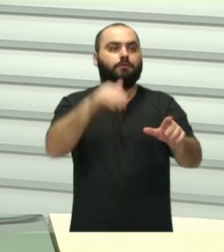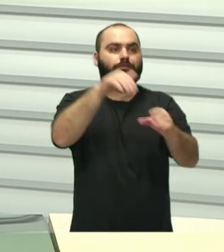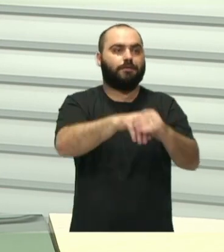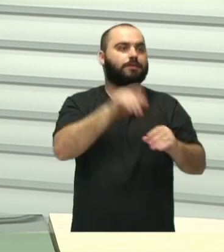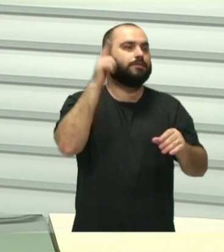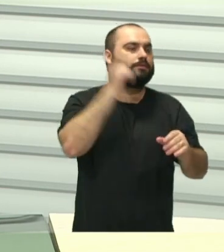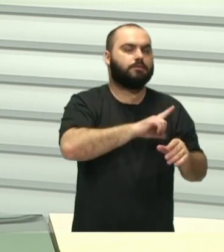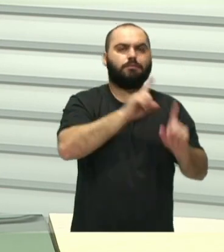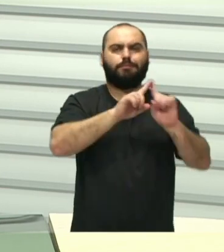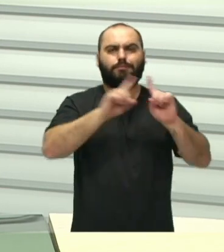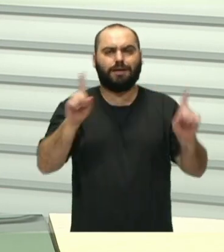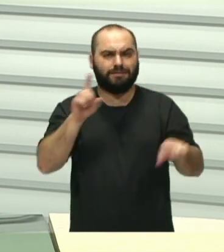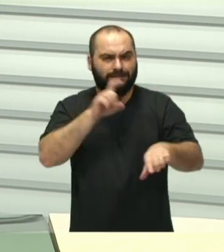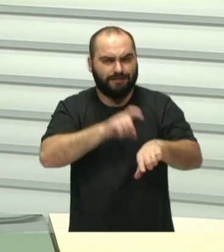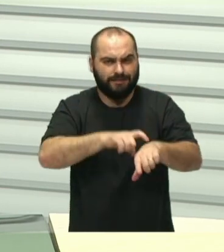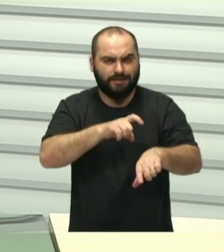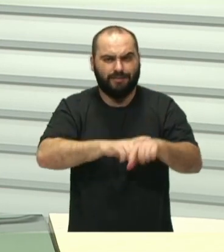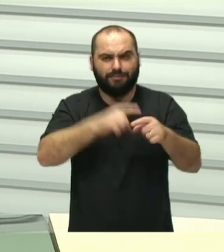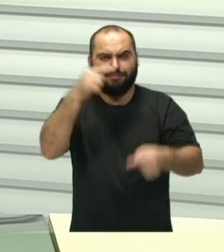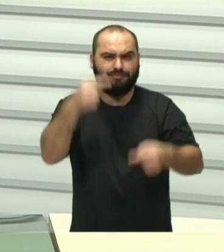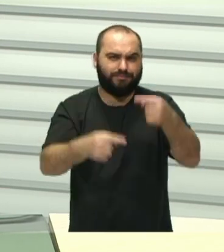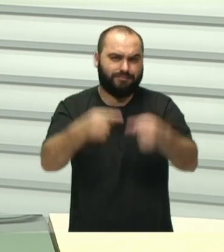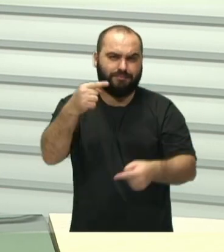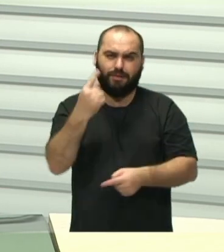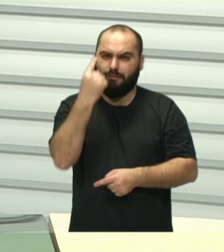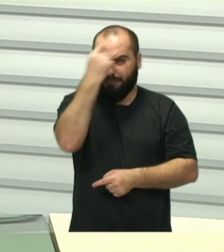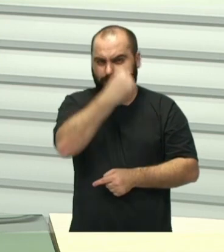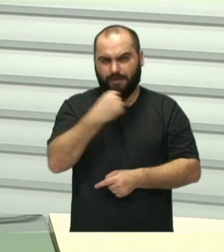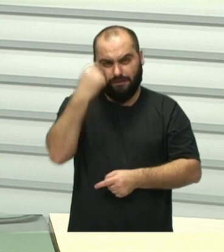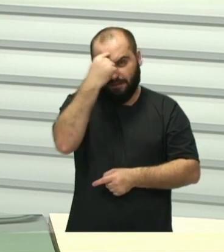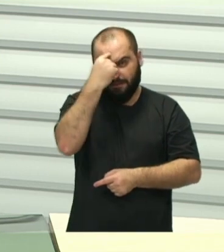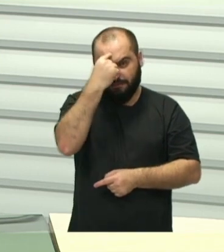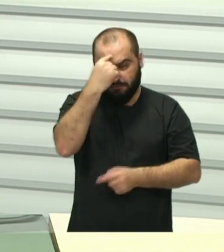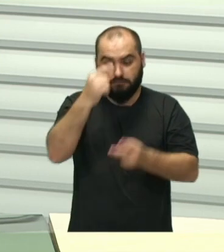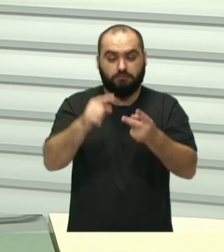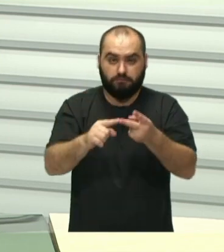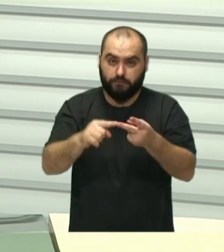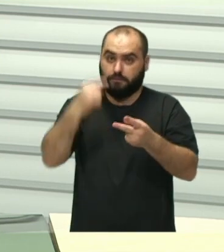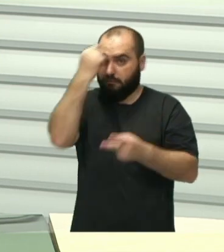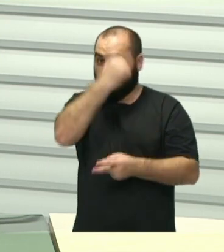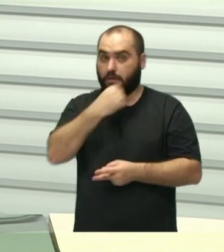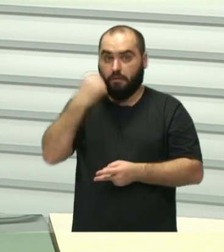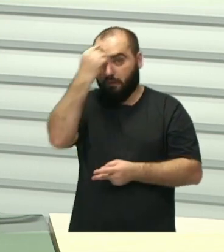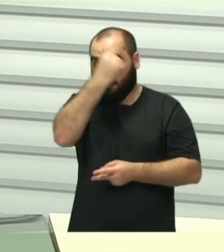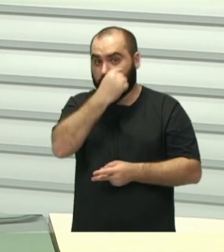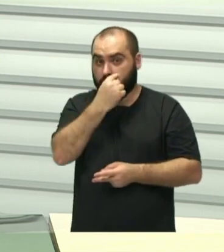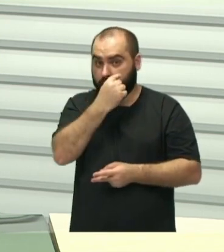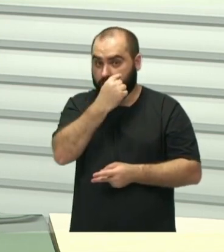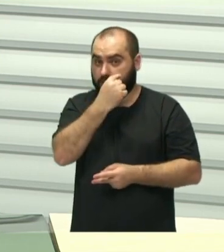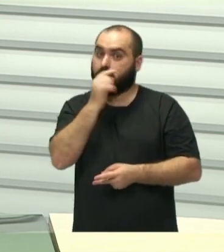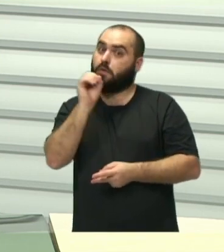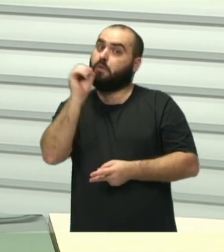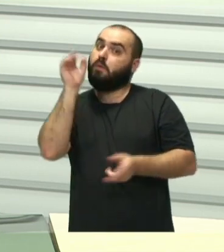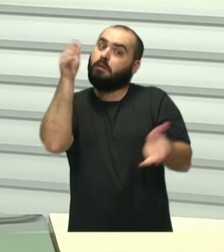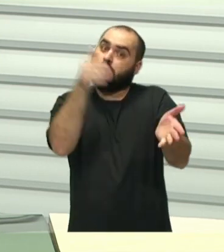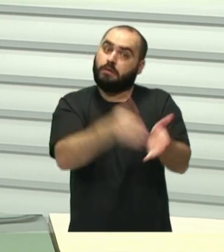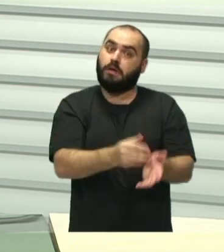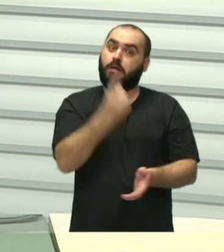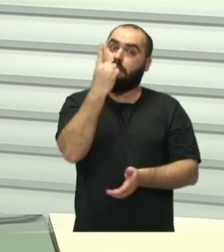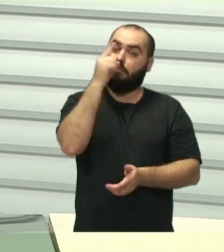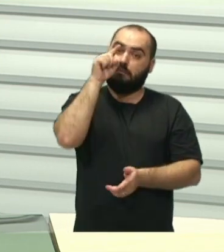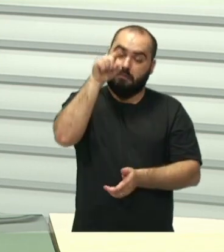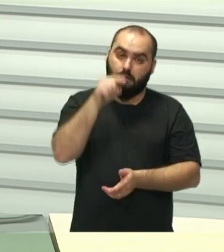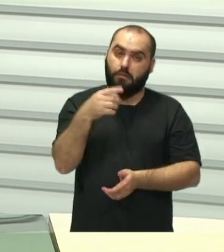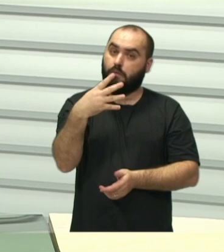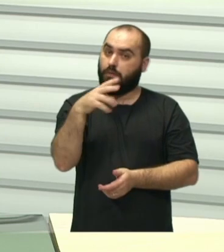requerimento só o nosso tempo de debate é um tempo de uma hora aumentamos 1:15 ou até 1 hora e 45 minutos ou